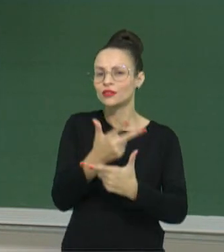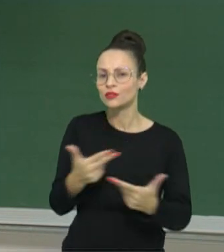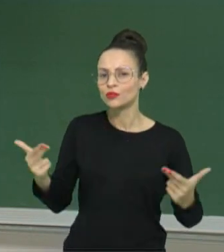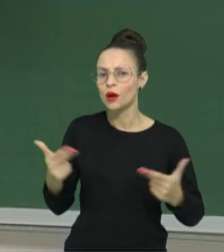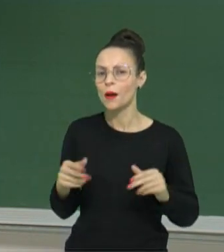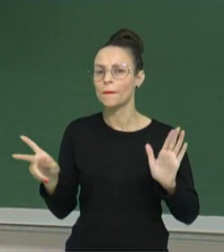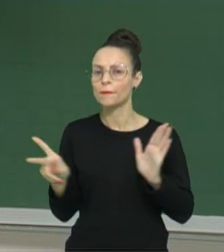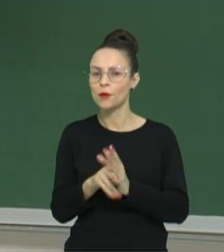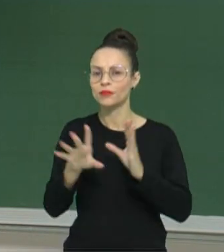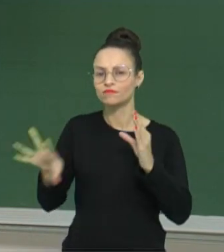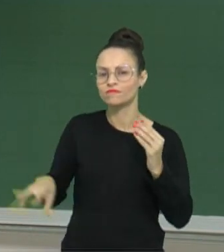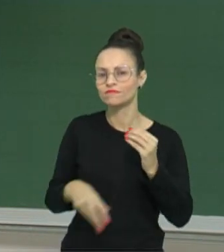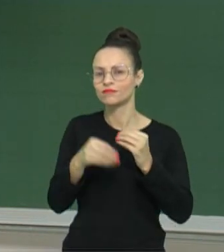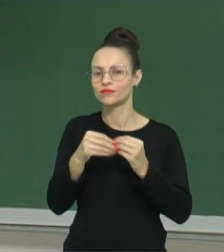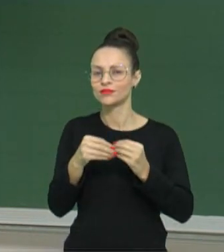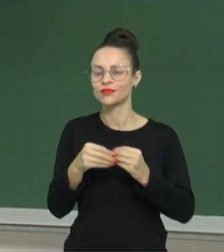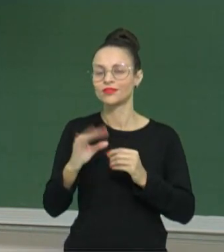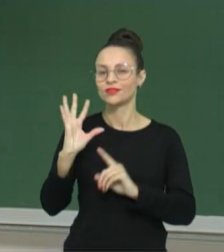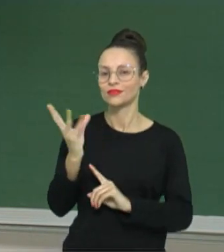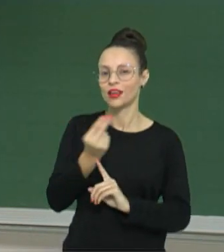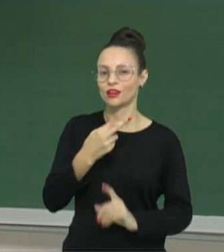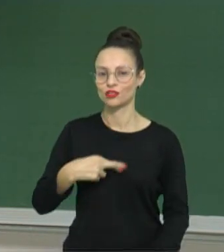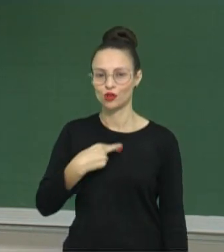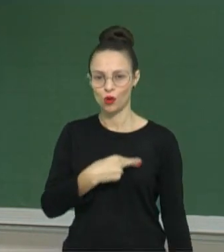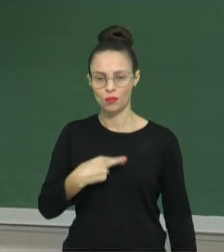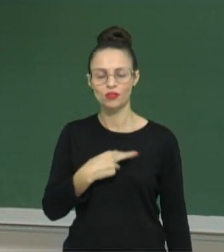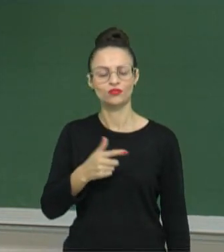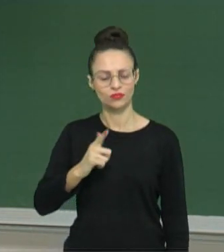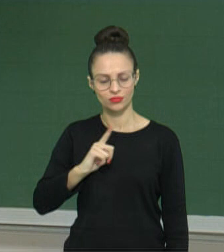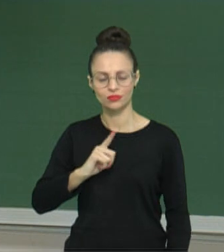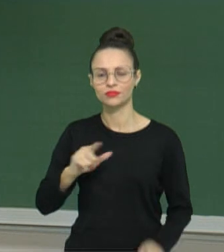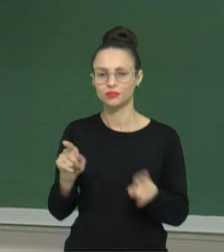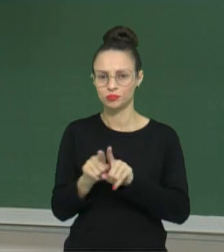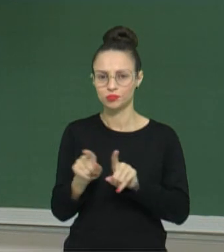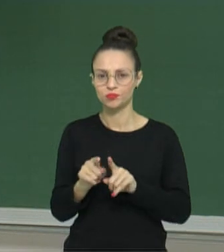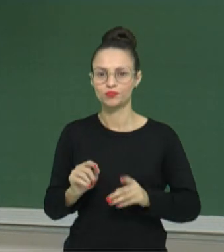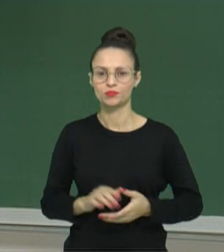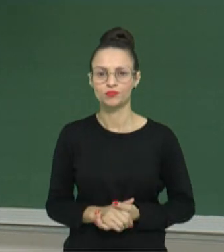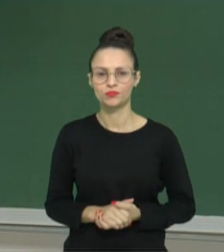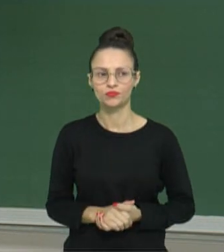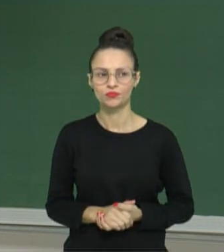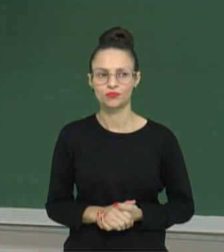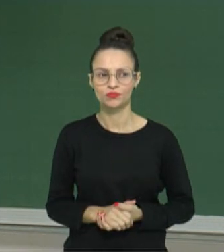atributos que a arte romântica trouxe na modernidade.